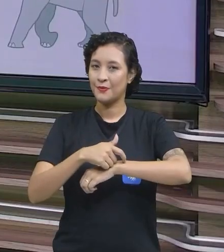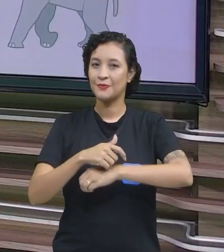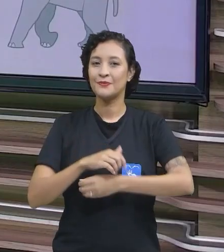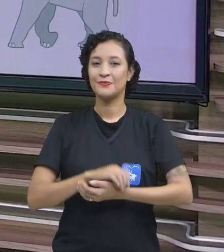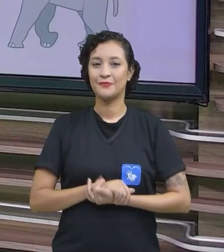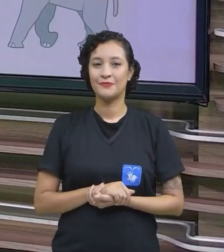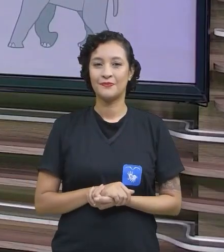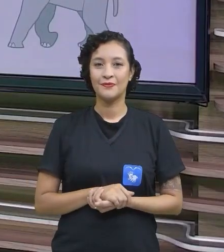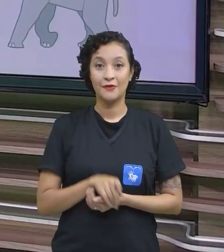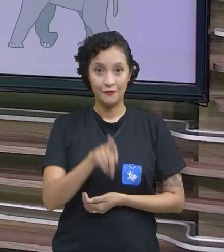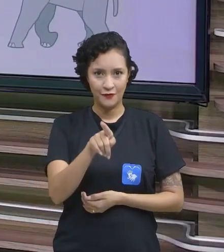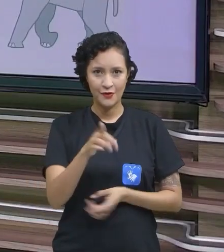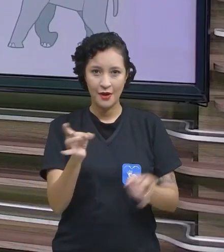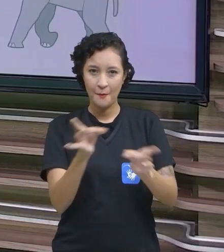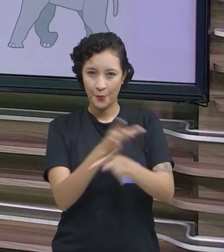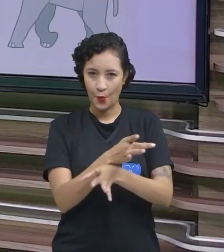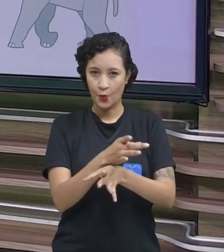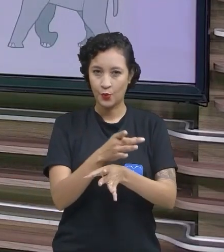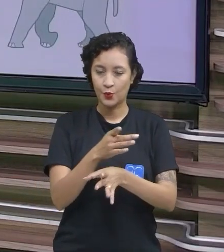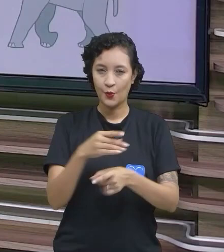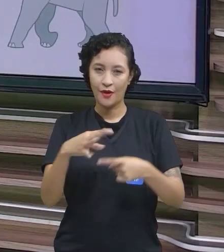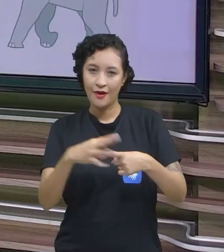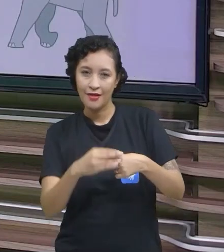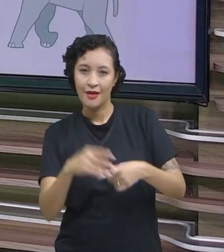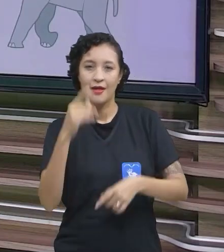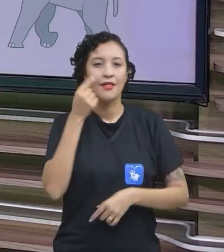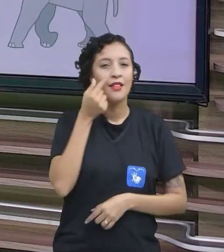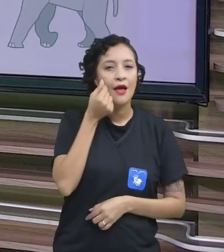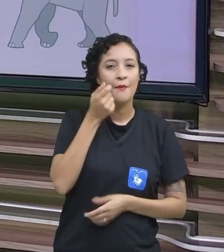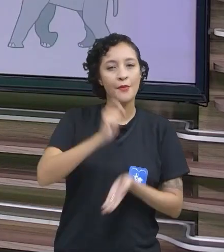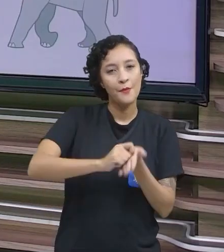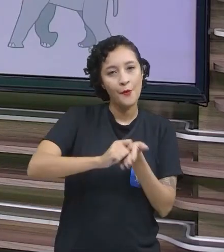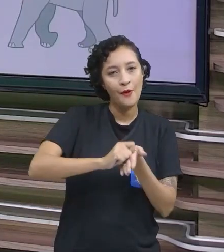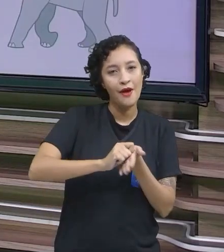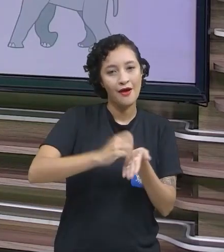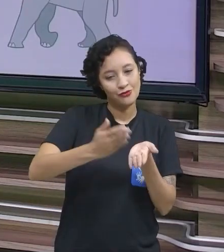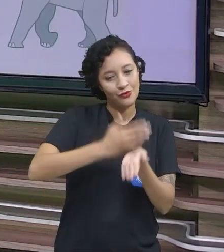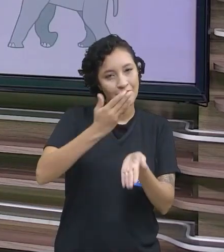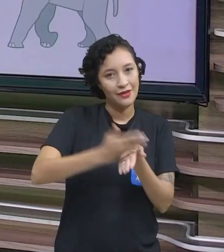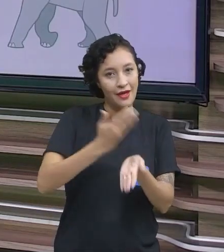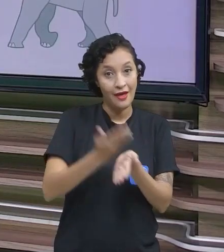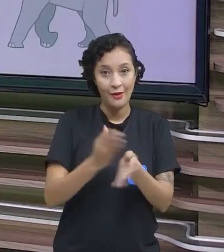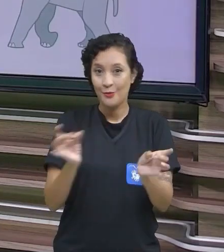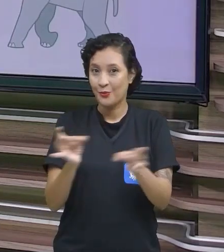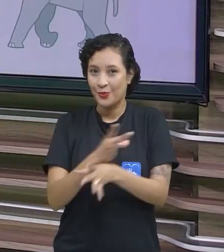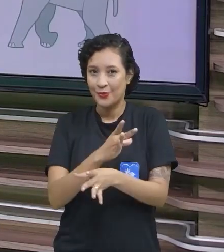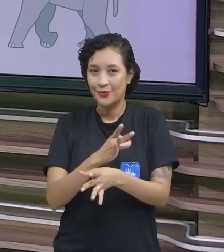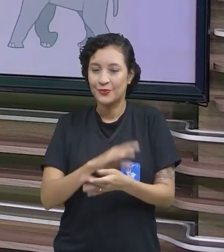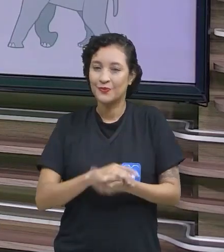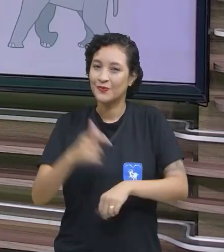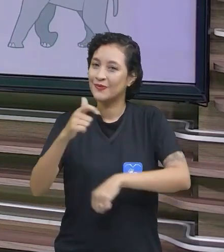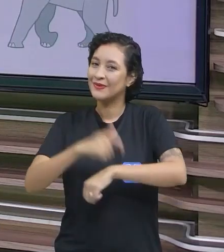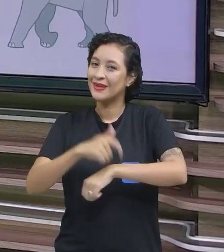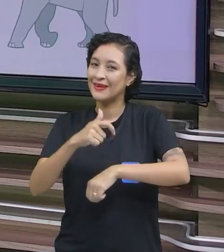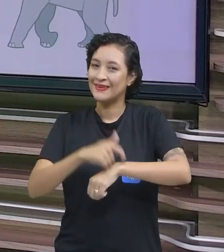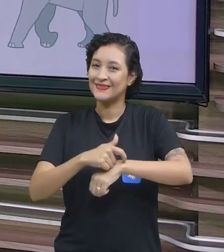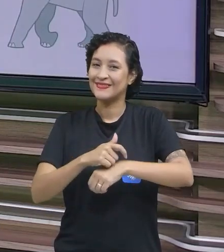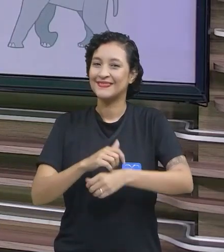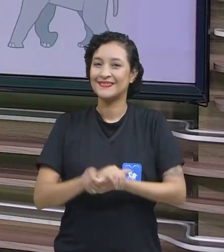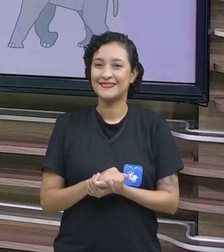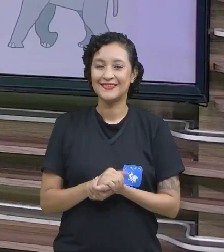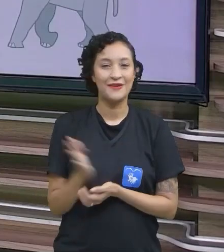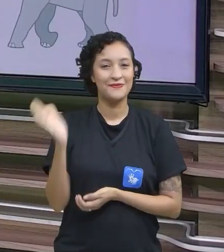Estão preparados? Prepararam a caneta, o lápis, a borracha, o caderno, tudo preparado? Chegou a hora.